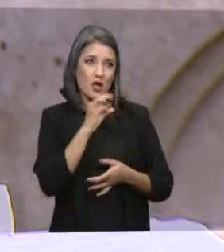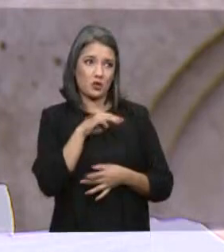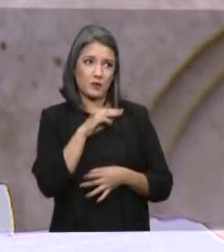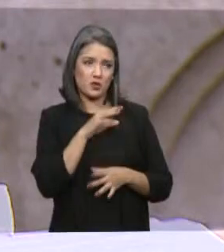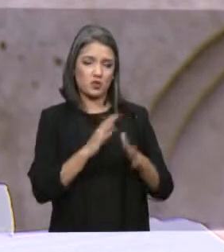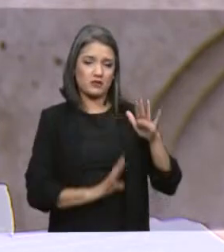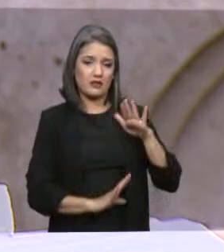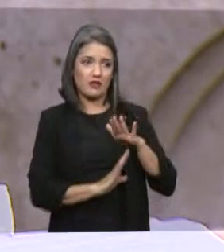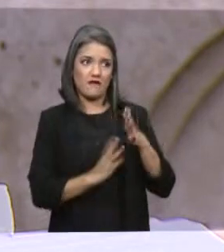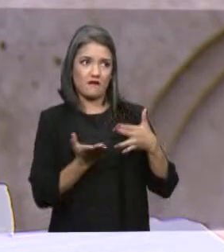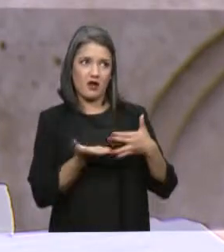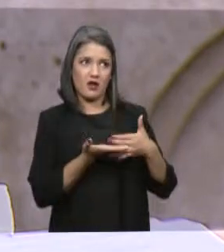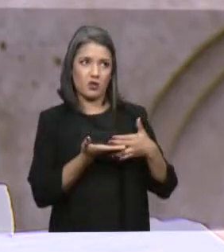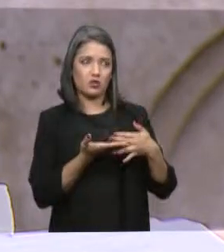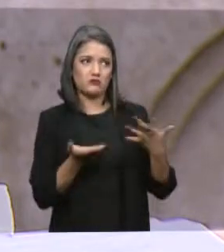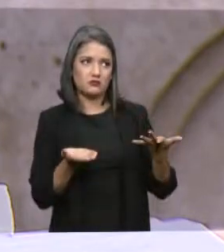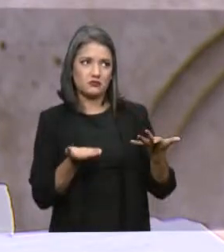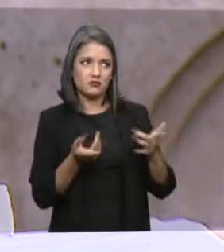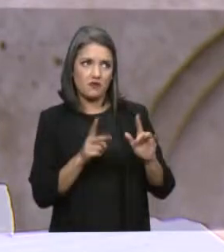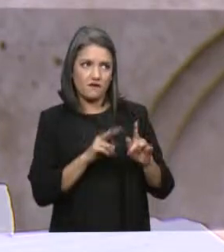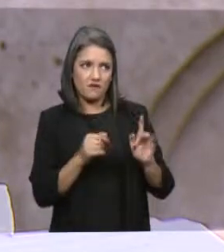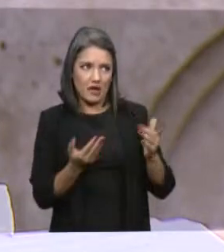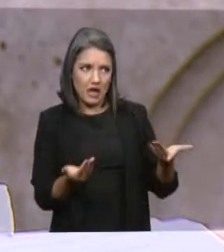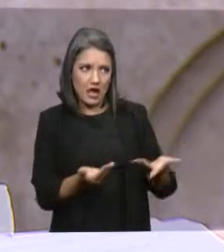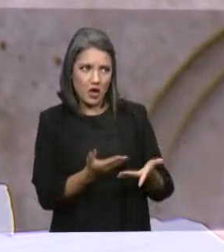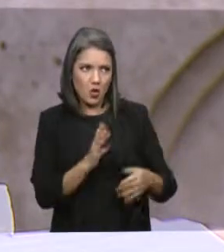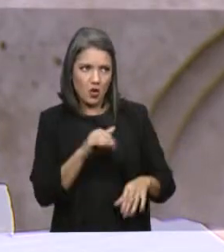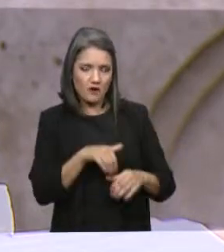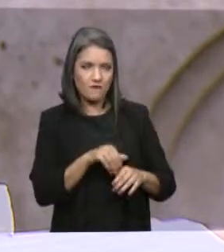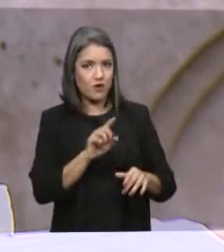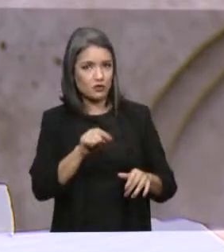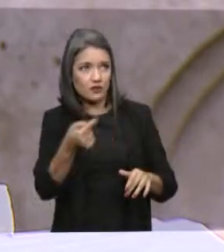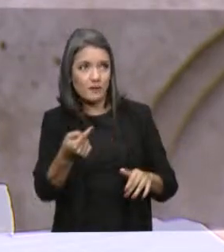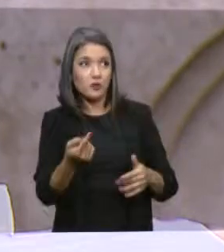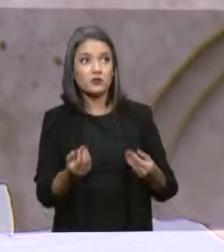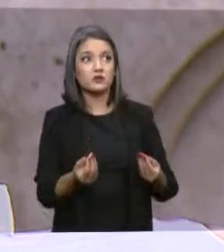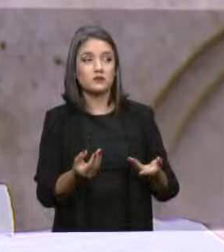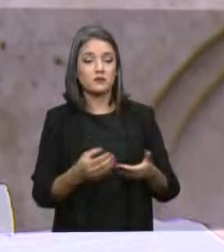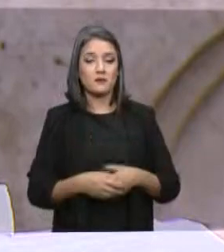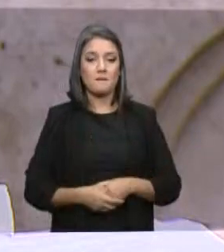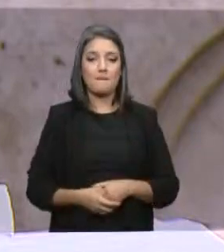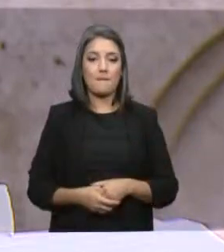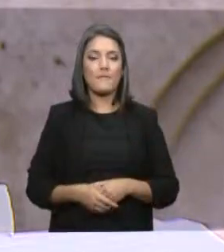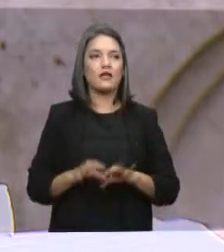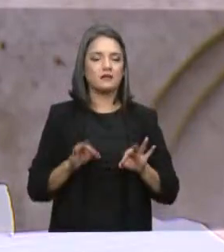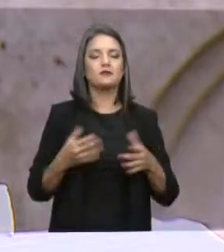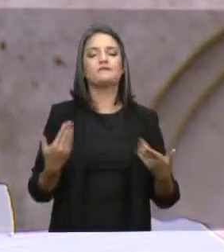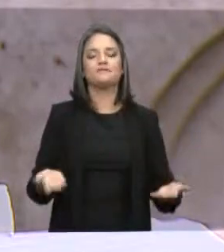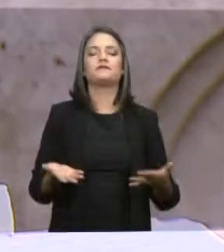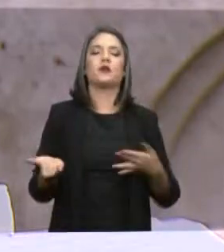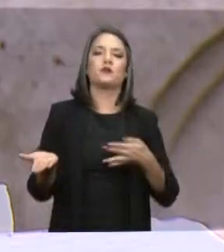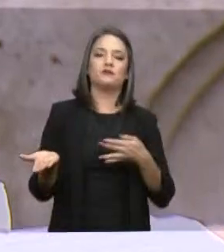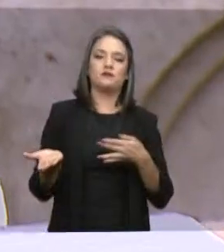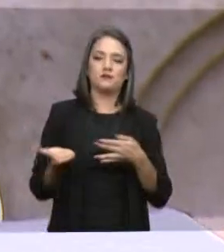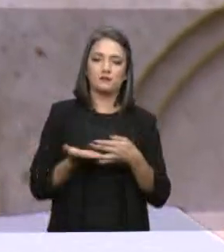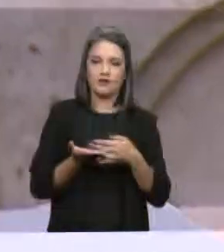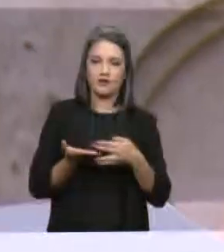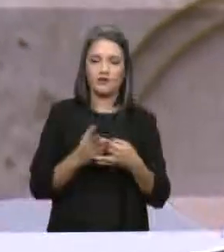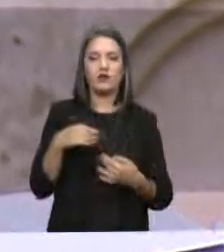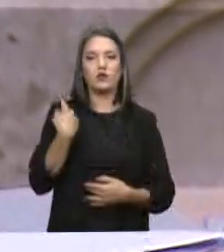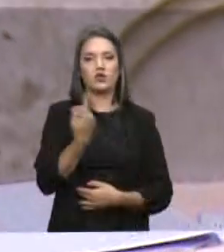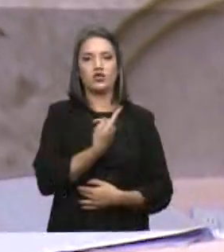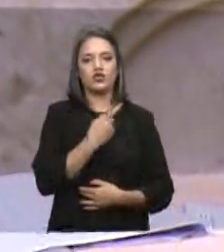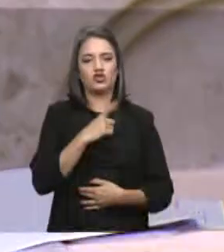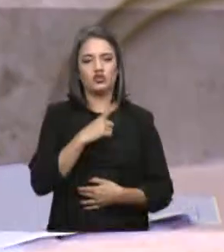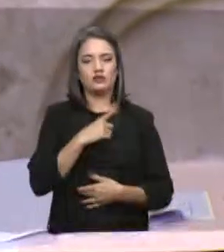nosso intervalo se vossa excelência prefere se manifestar após o intervalo então suspenso por todos nós